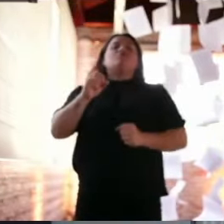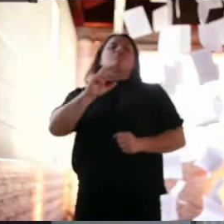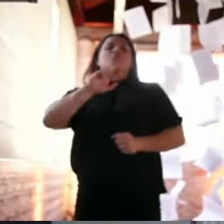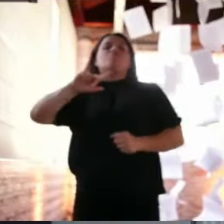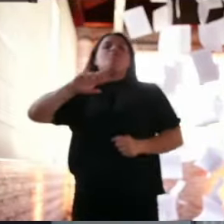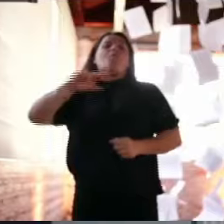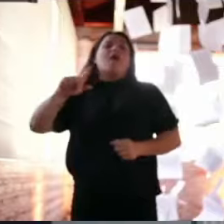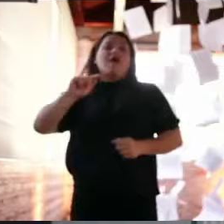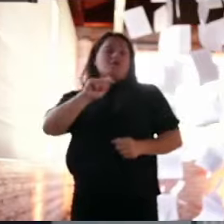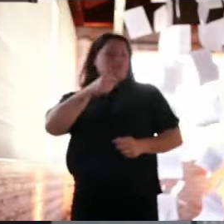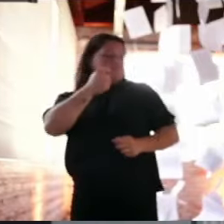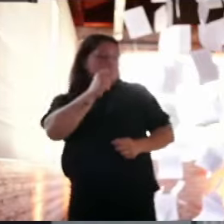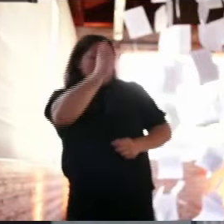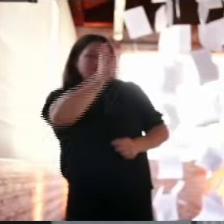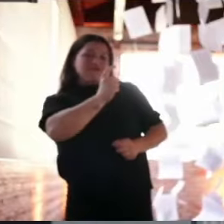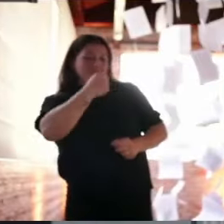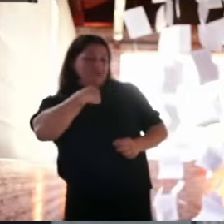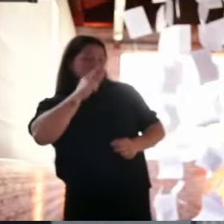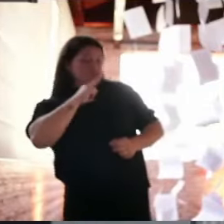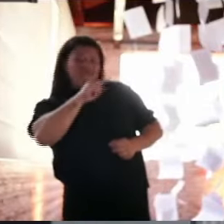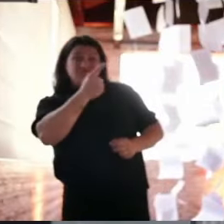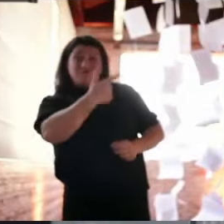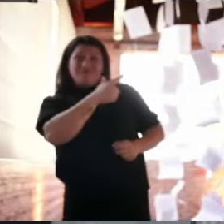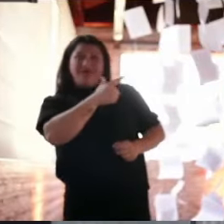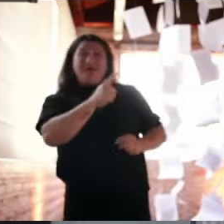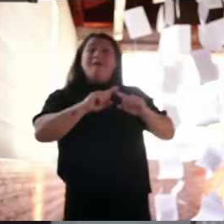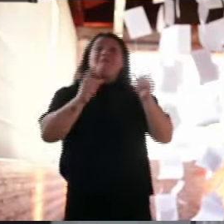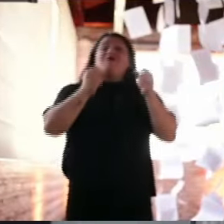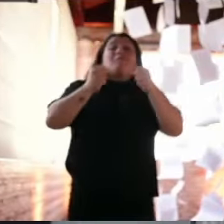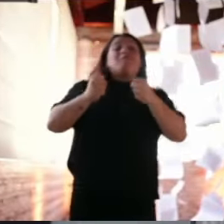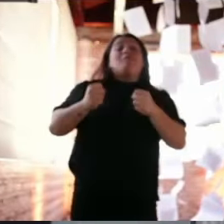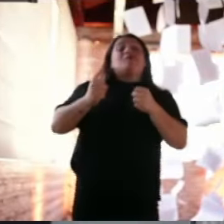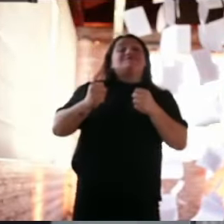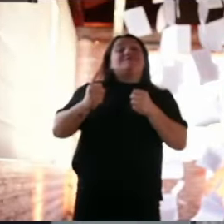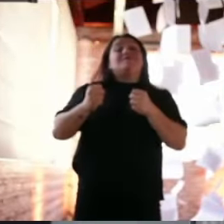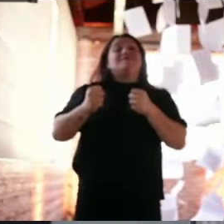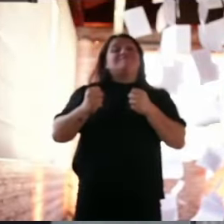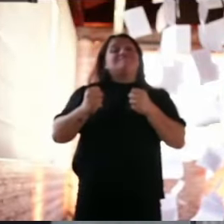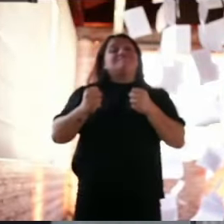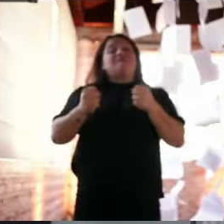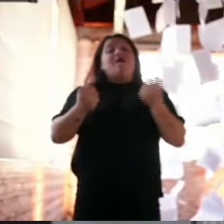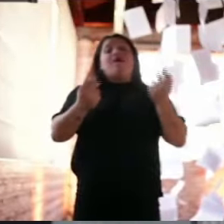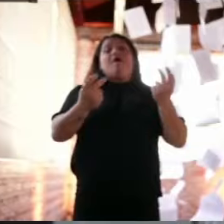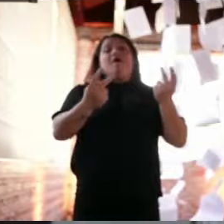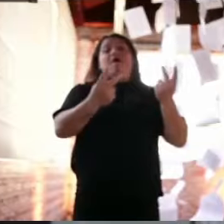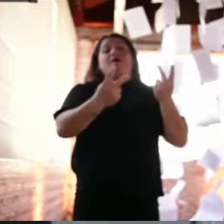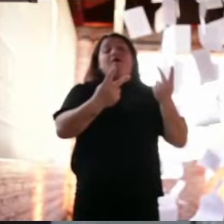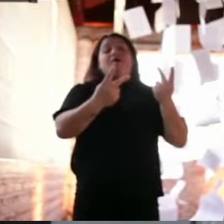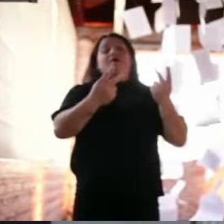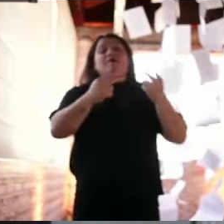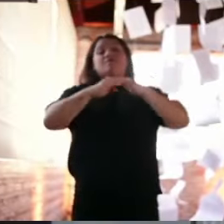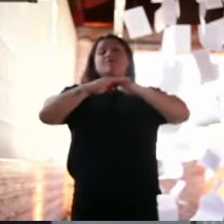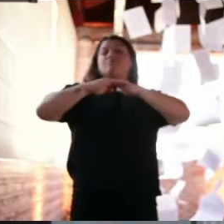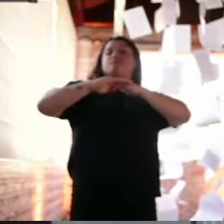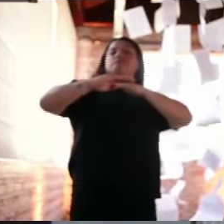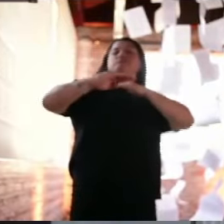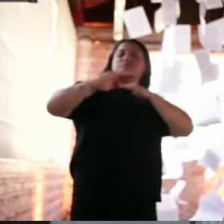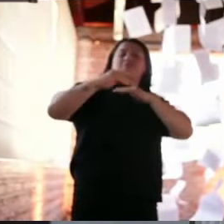afirmação sobre o outro eu tenho você não tem mas de um poder que seja equânime que seja horizontal